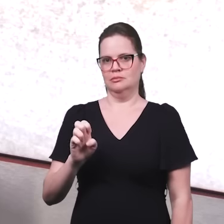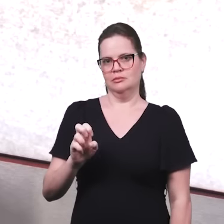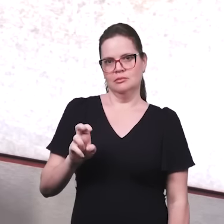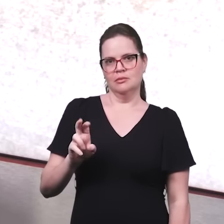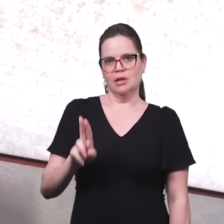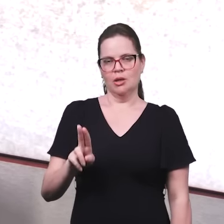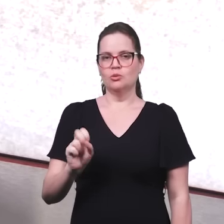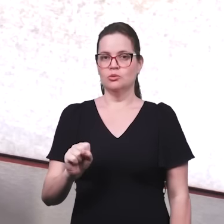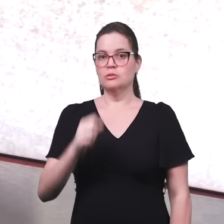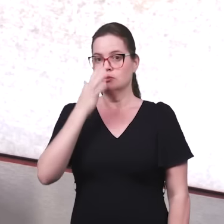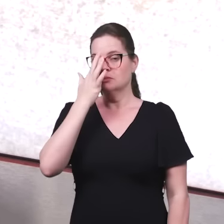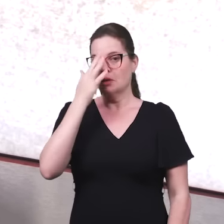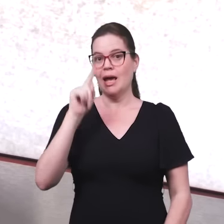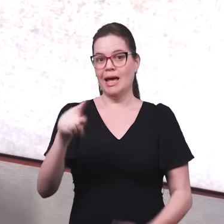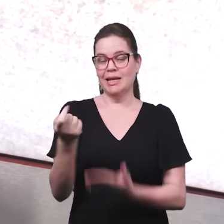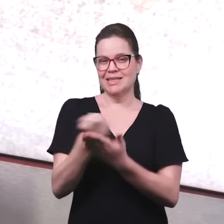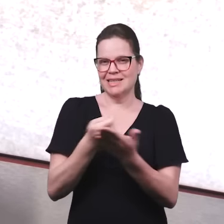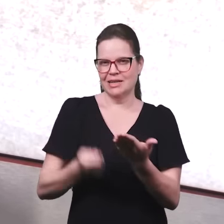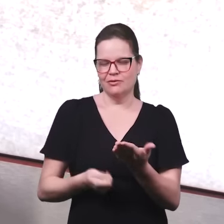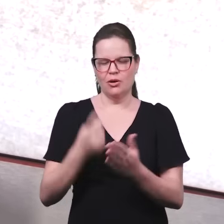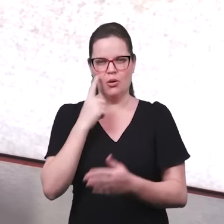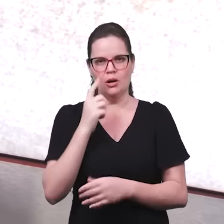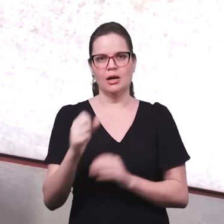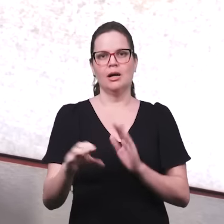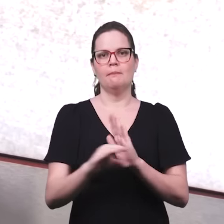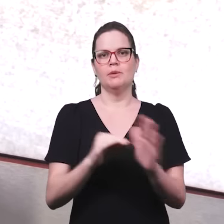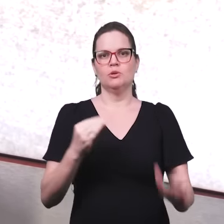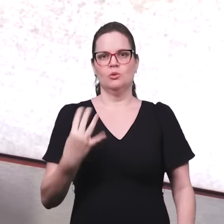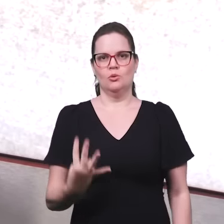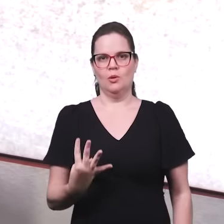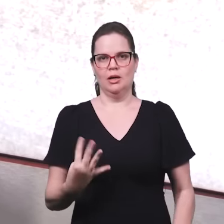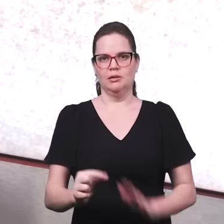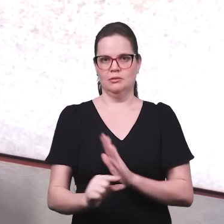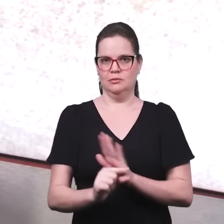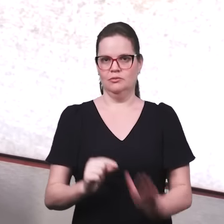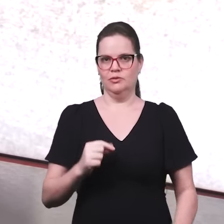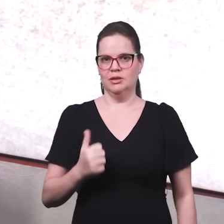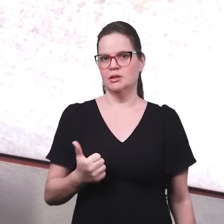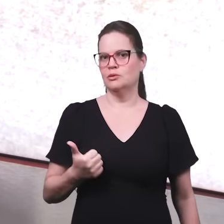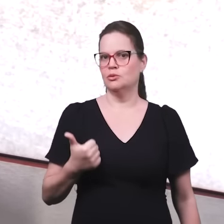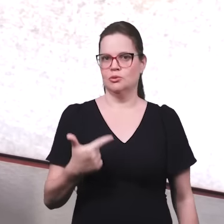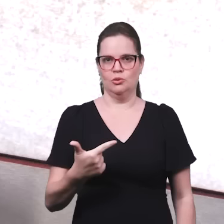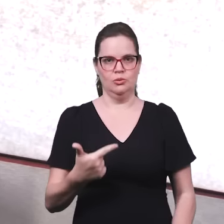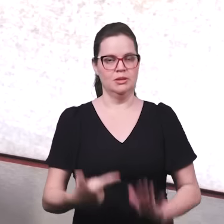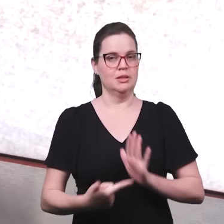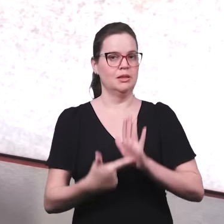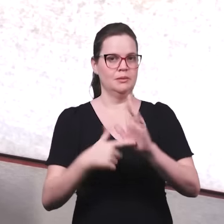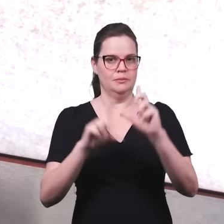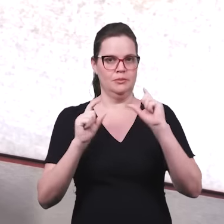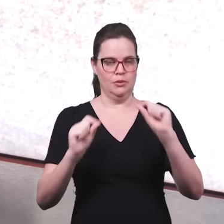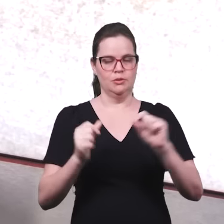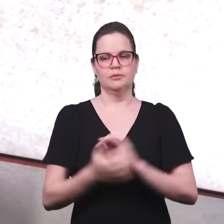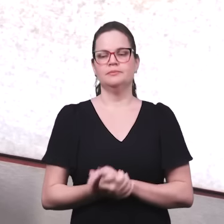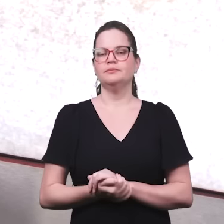que o escritor ali da carta, ele escreve, o apóstolo que escreveu a carta, olha o que ele diz. Capítulo